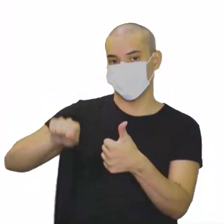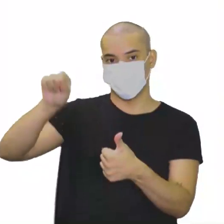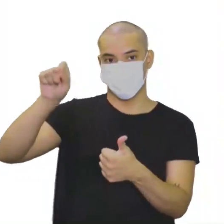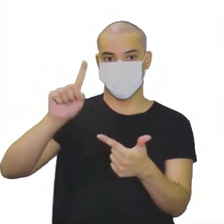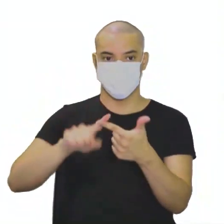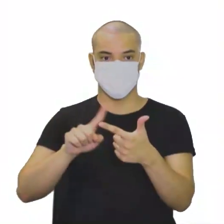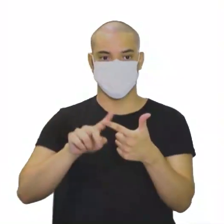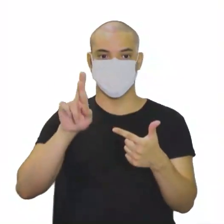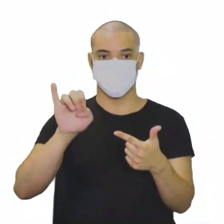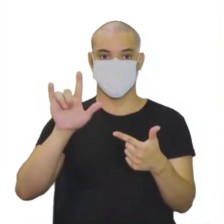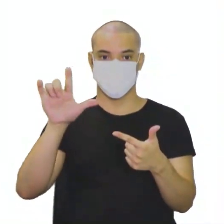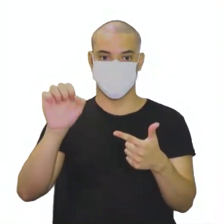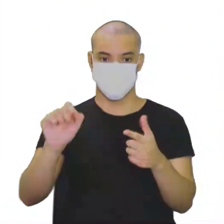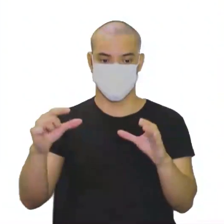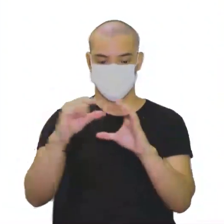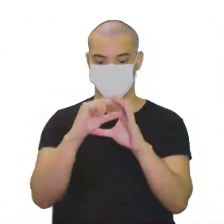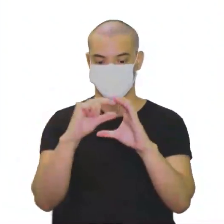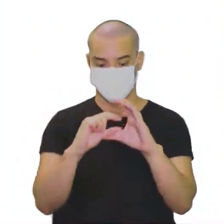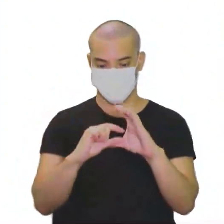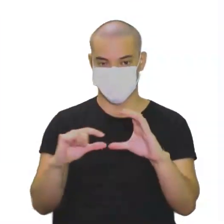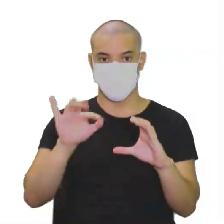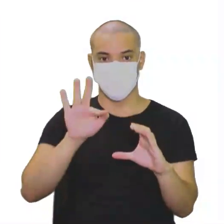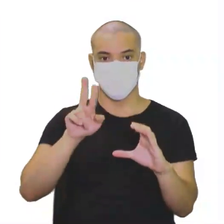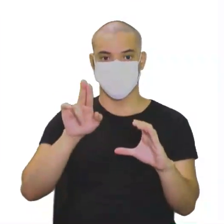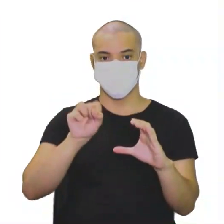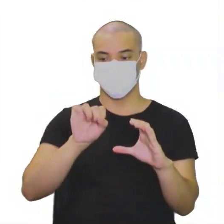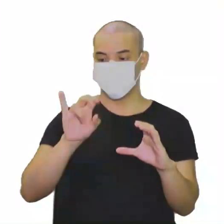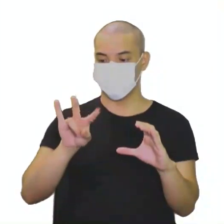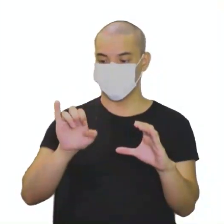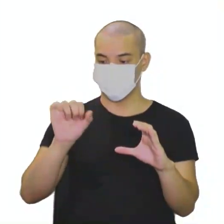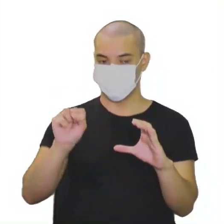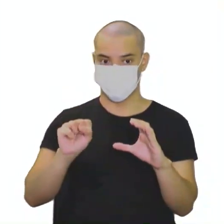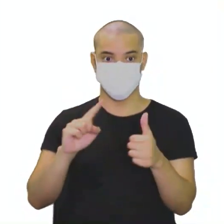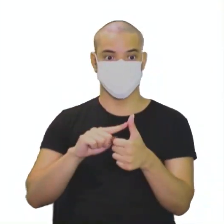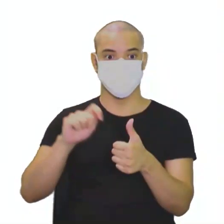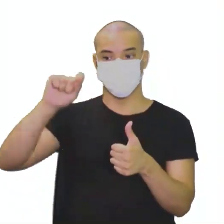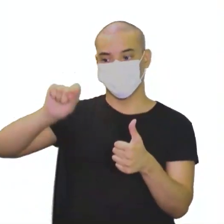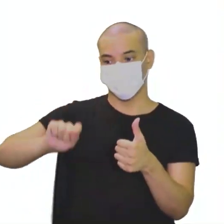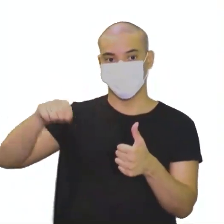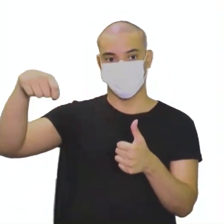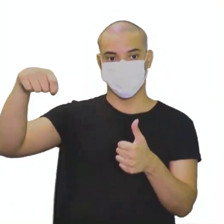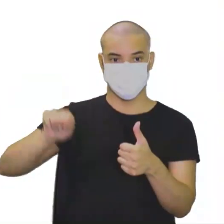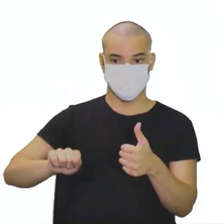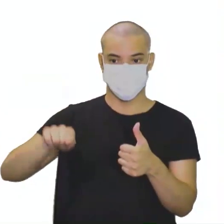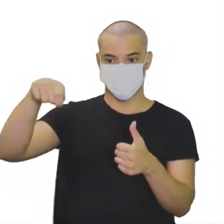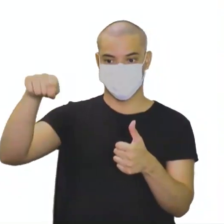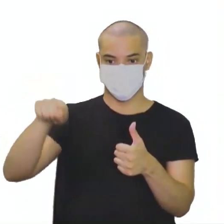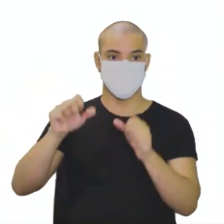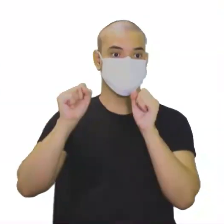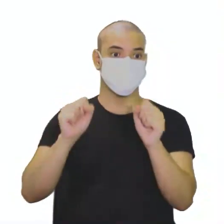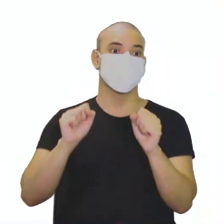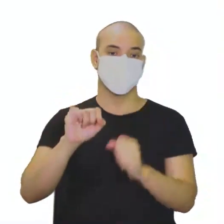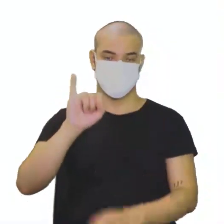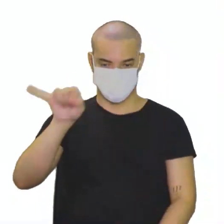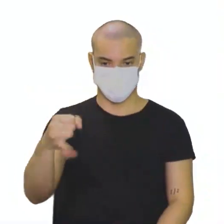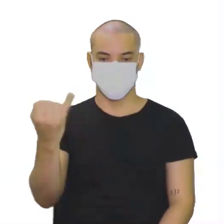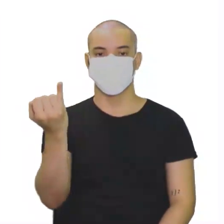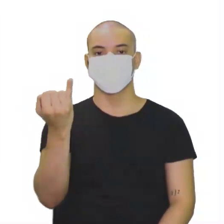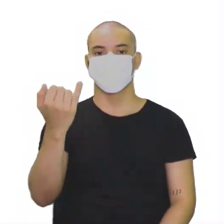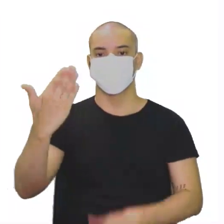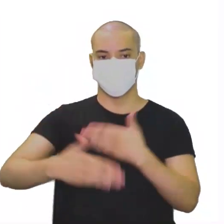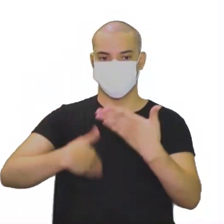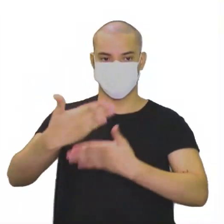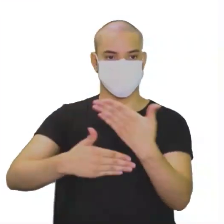disjuntores, relés, fusíveis, né? O disjuntor, ele é acionado e você pode reaproveitar. Ele é acionado e